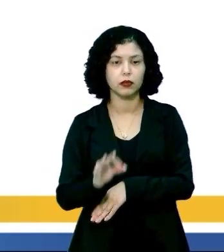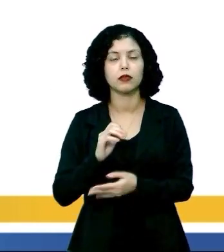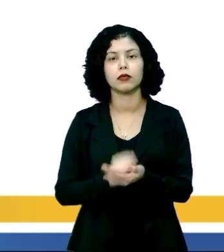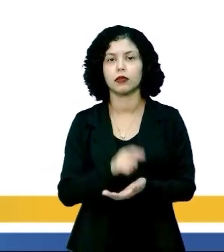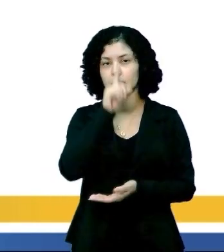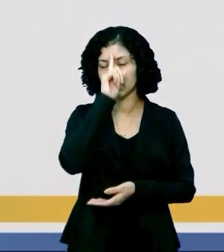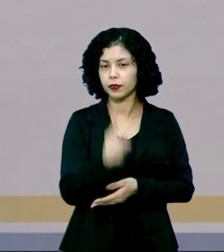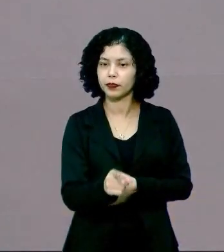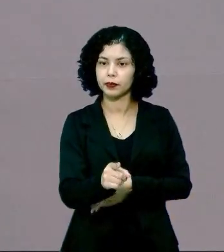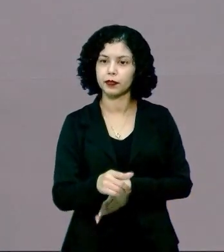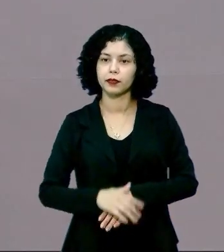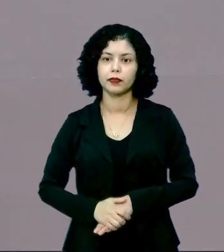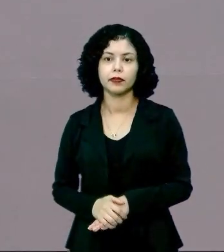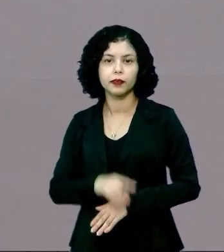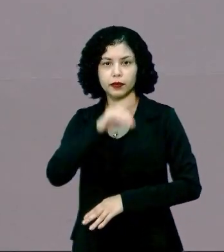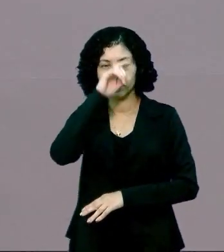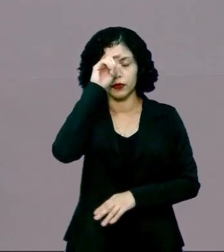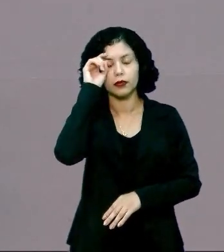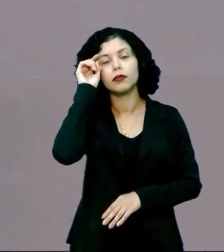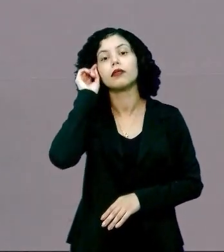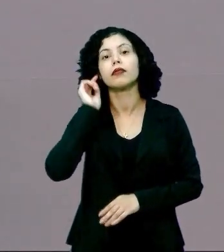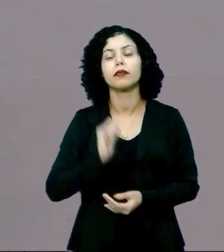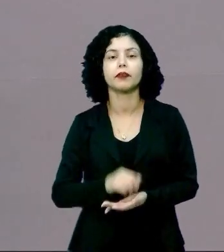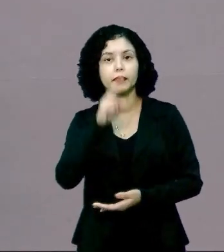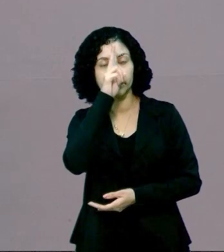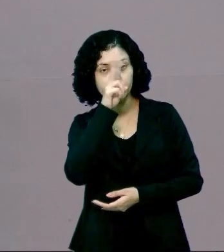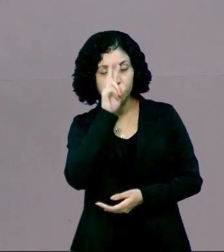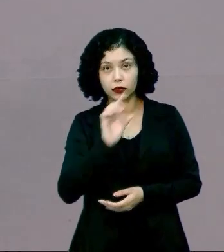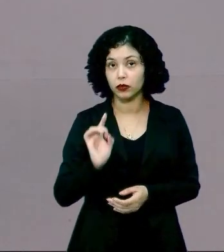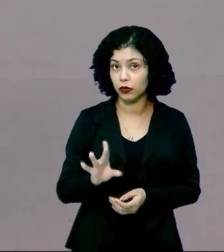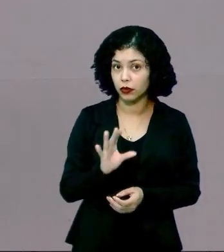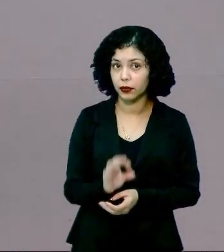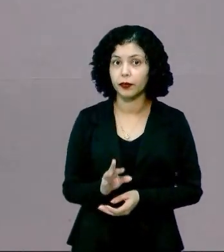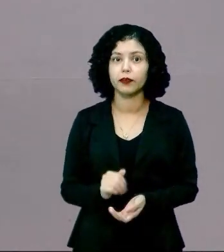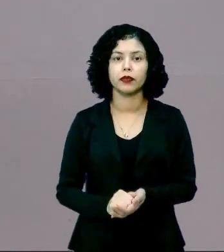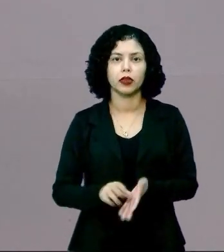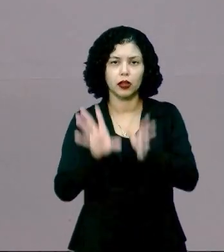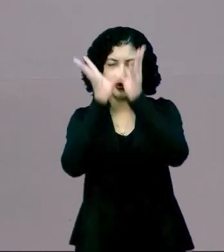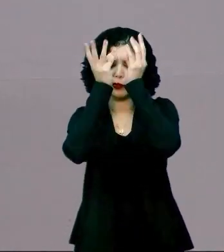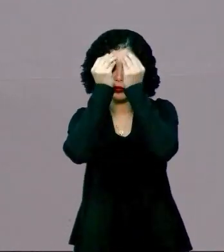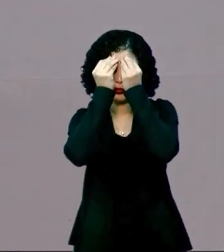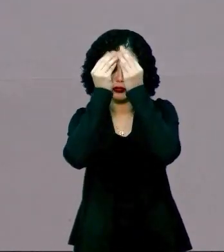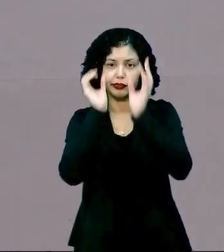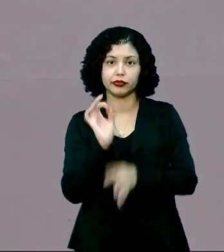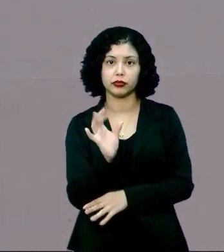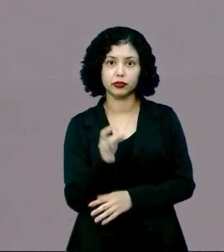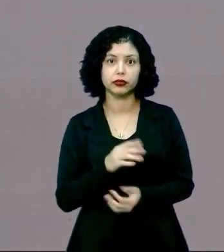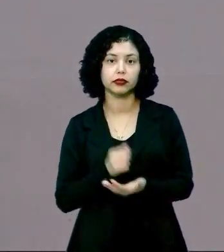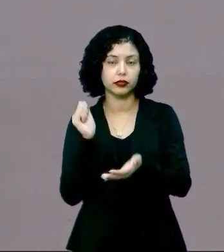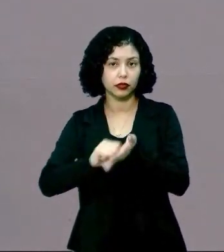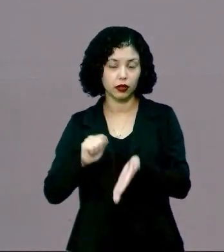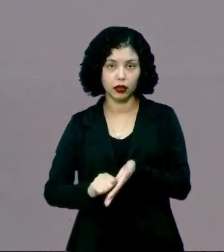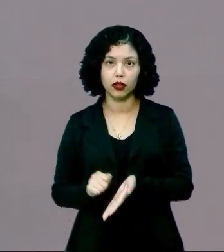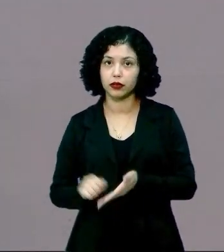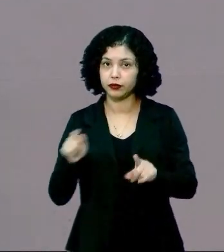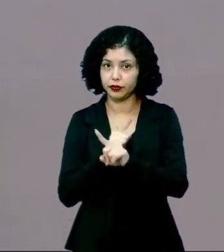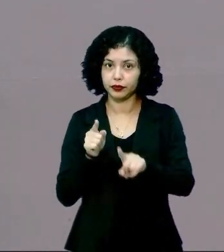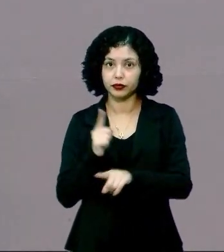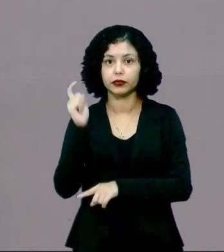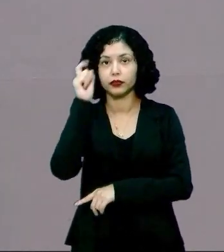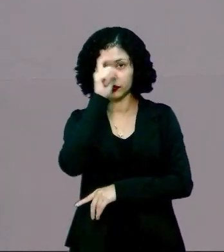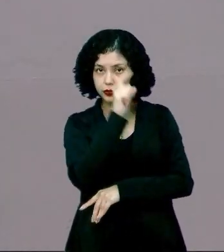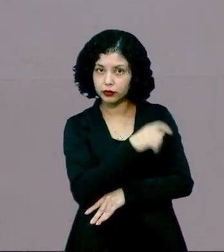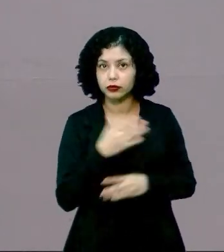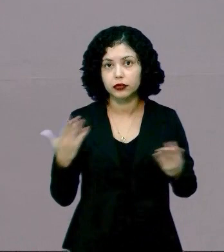33,4% dos casos julgados. Lembrando que você não vai simplesmente decorar esses dados estatísticos para você escrever na sua prova, é muito